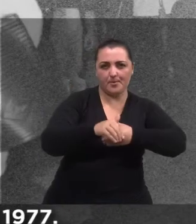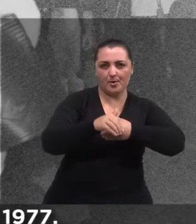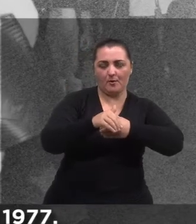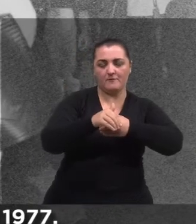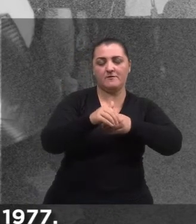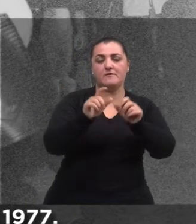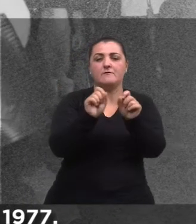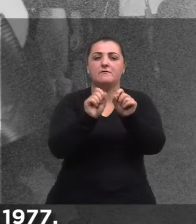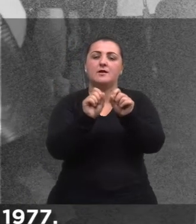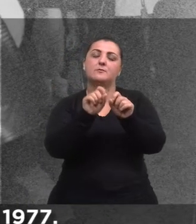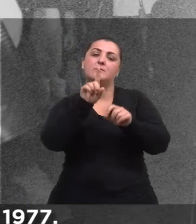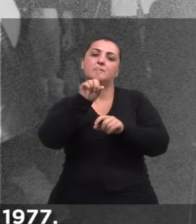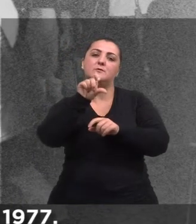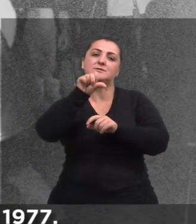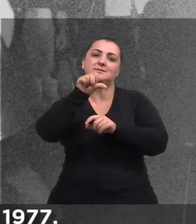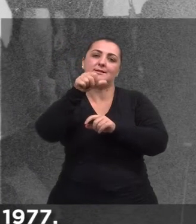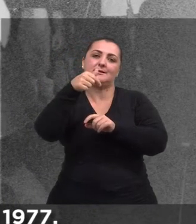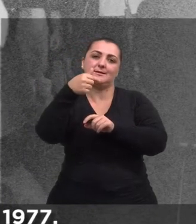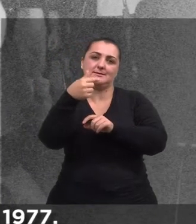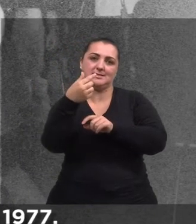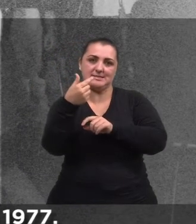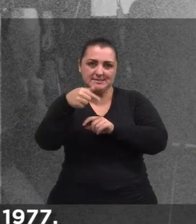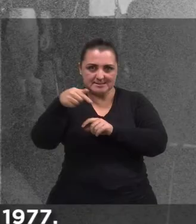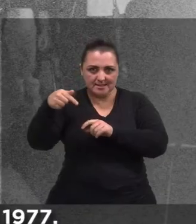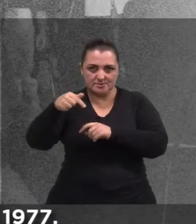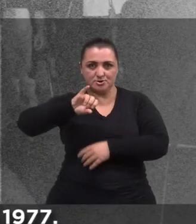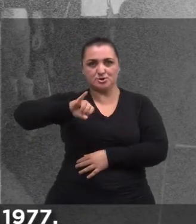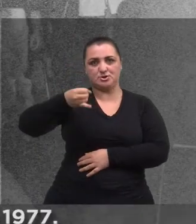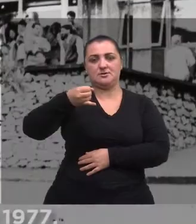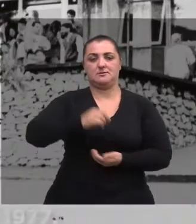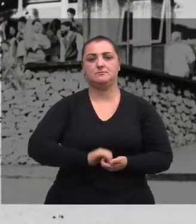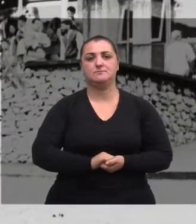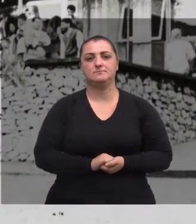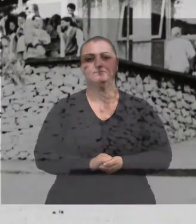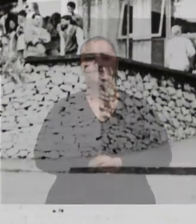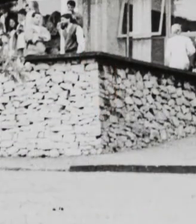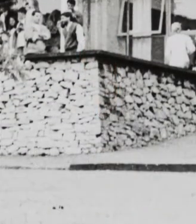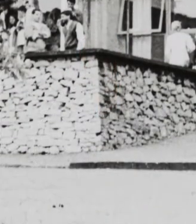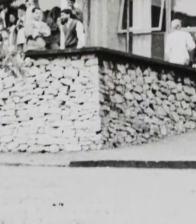foram aplicadas em janeiro de 1977.